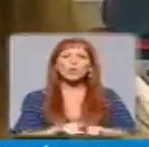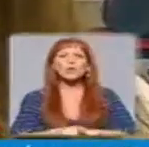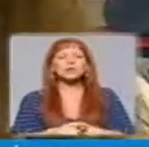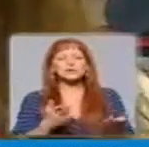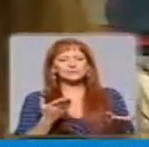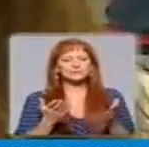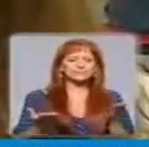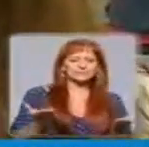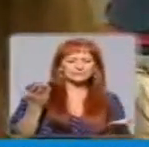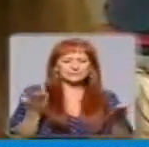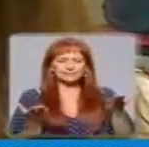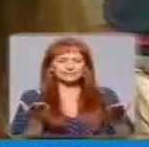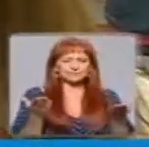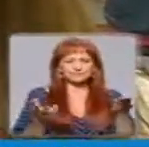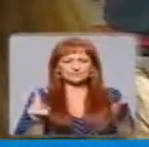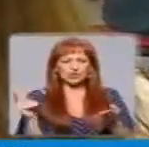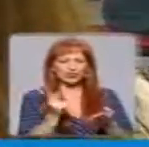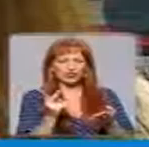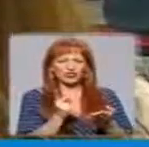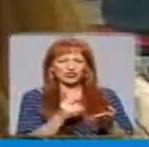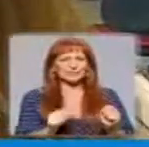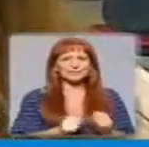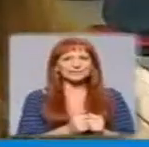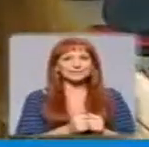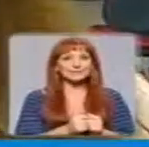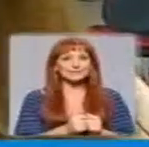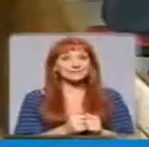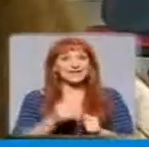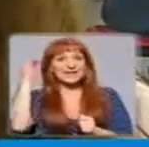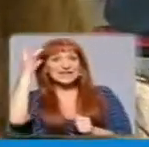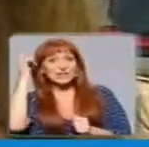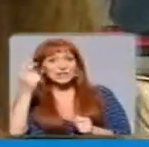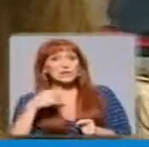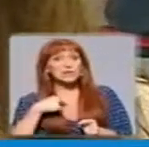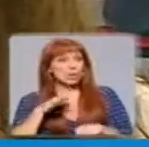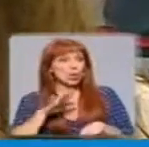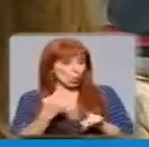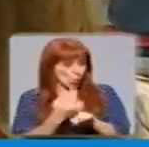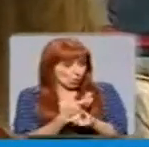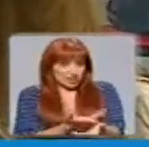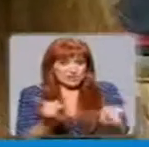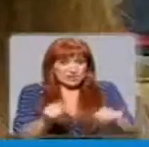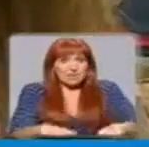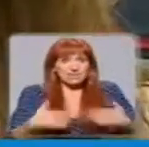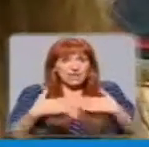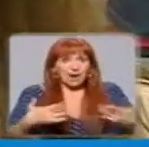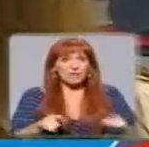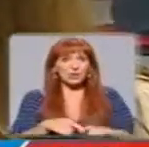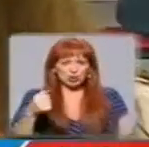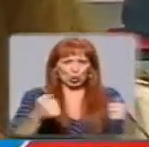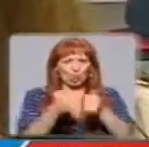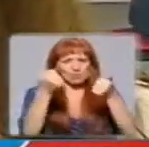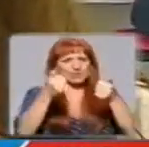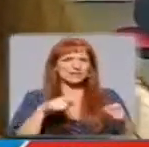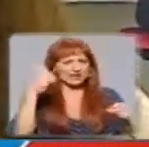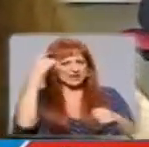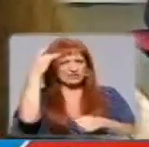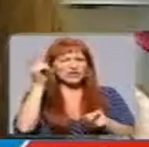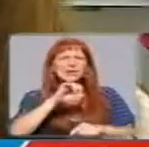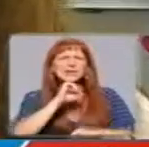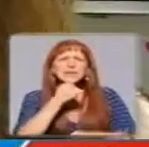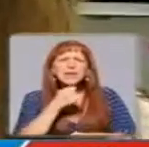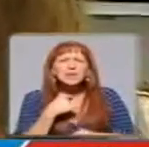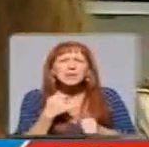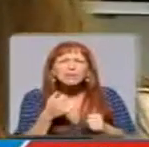fazer ali um uma e ter uma entre os dois e disse temos também com essas coisas não é com as condições também não ter nenhum